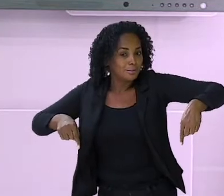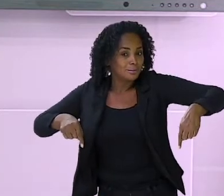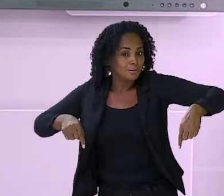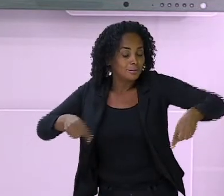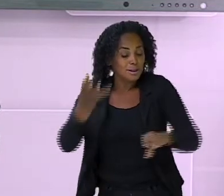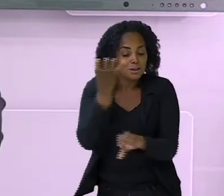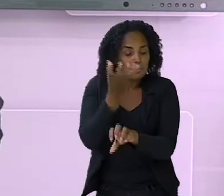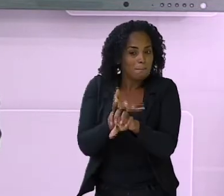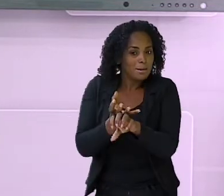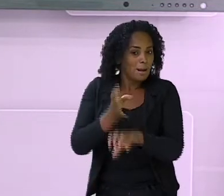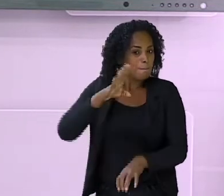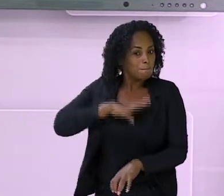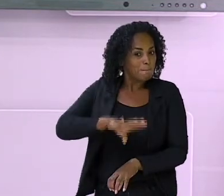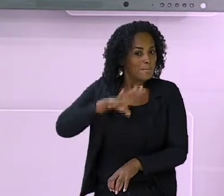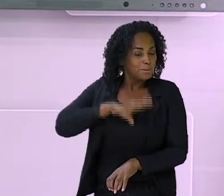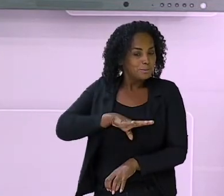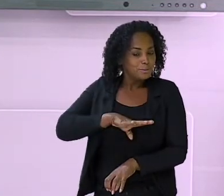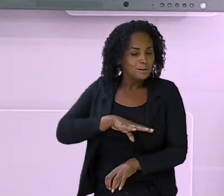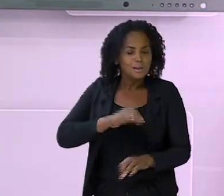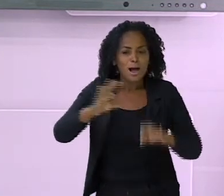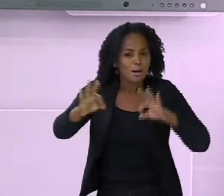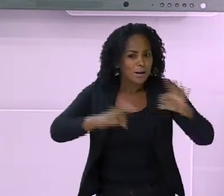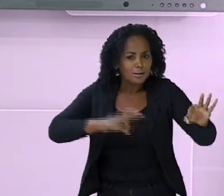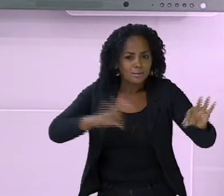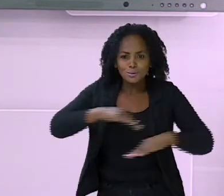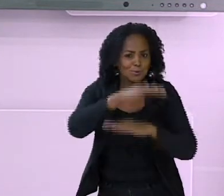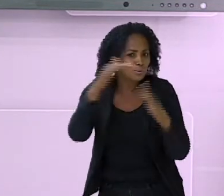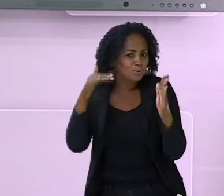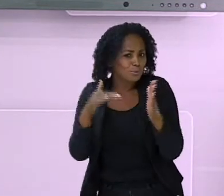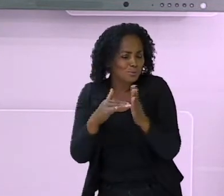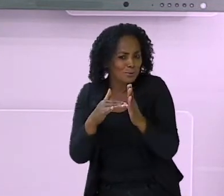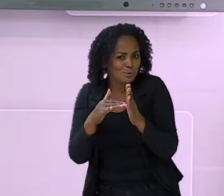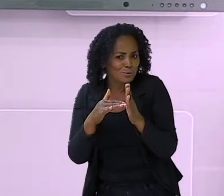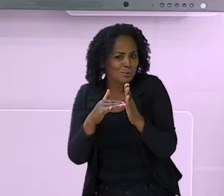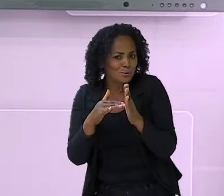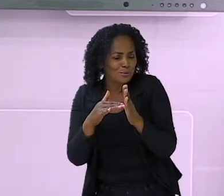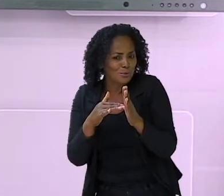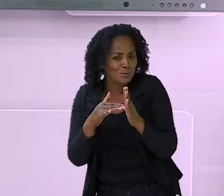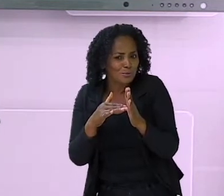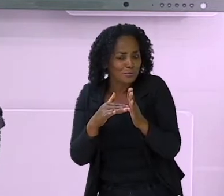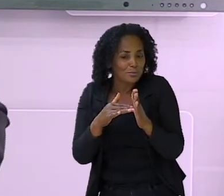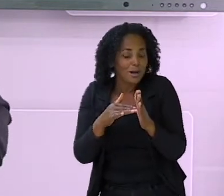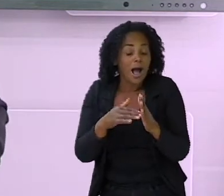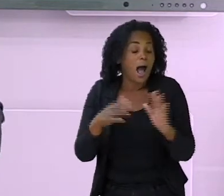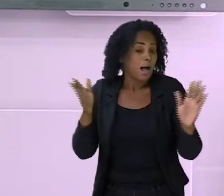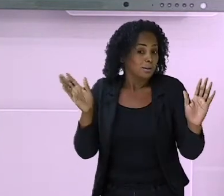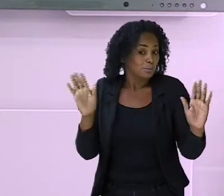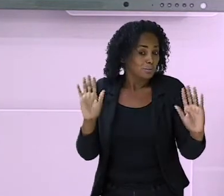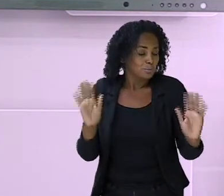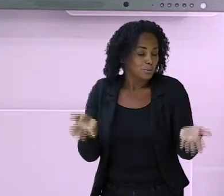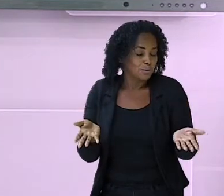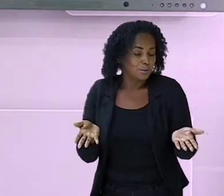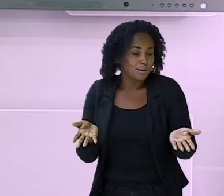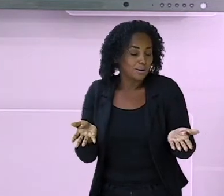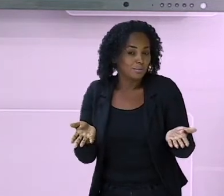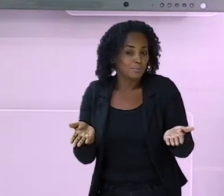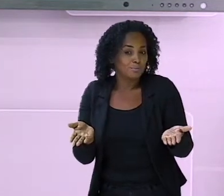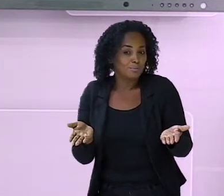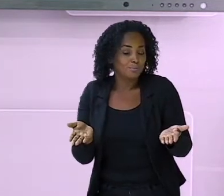Material organizado é a nossa rotina, você já sabe, você já tem esse hábito, então agora é hora da